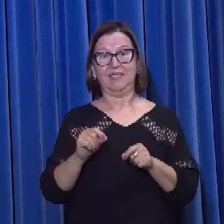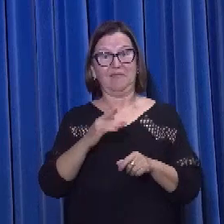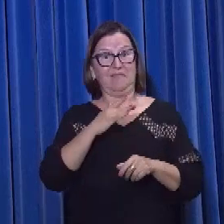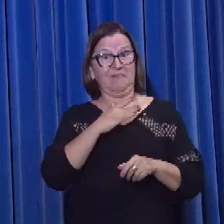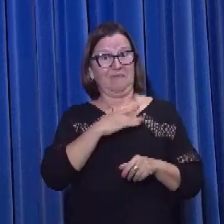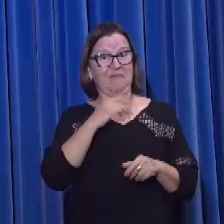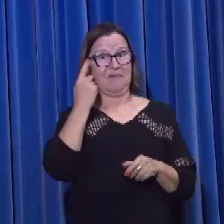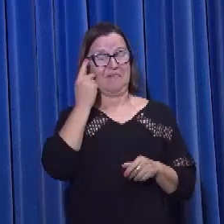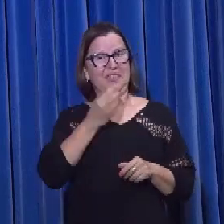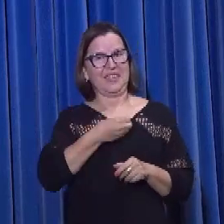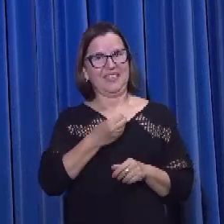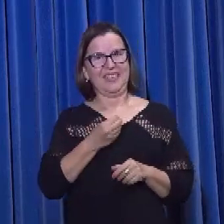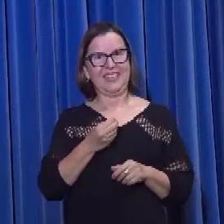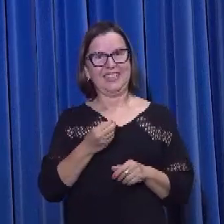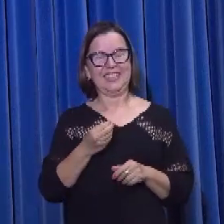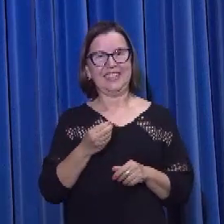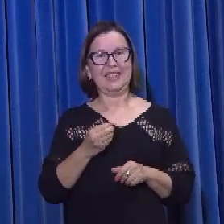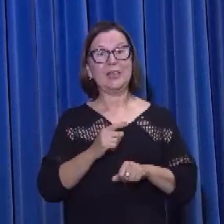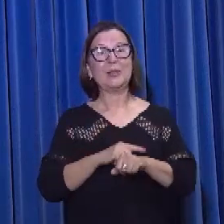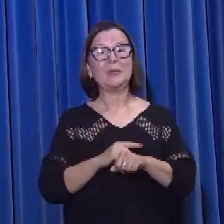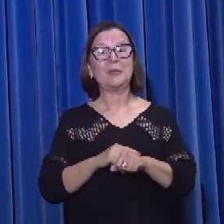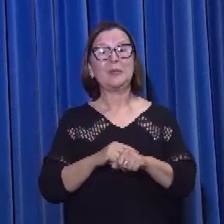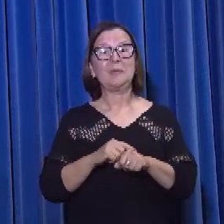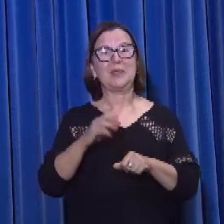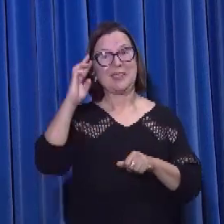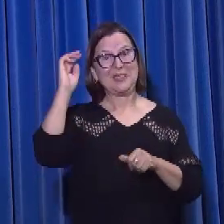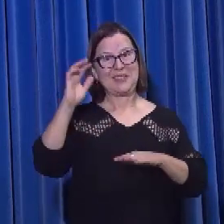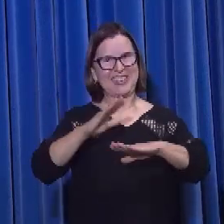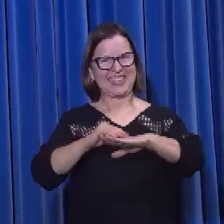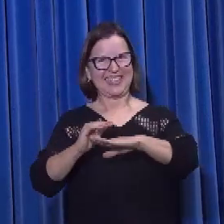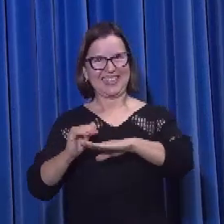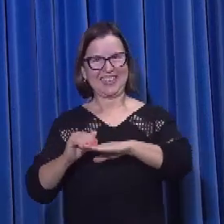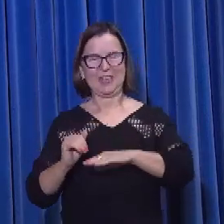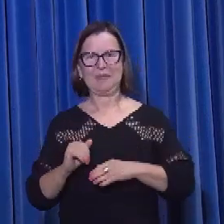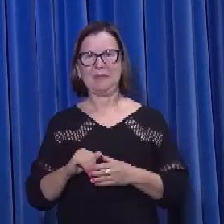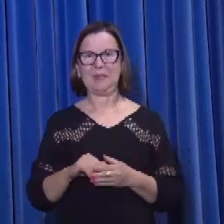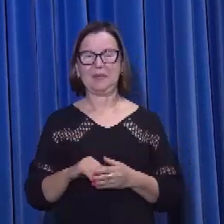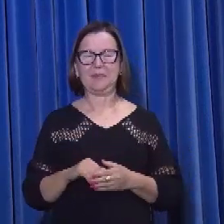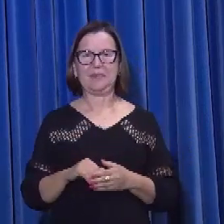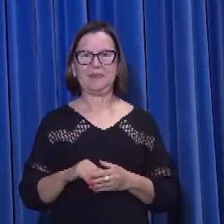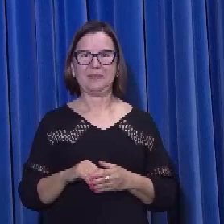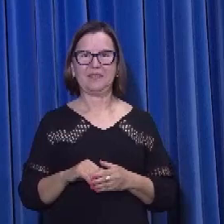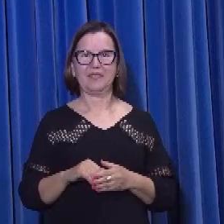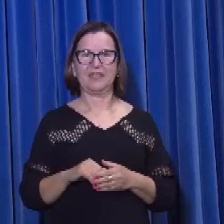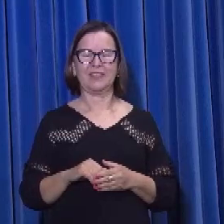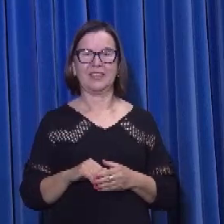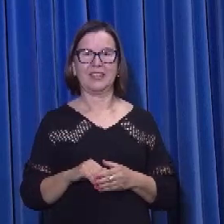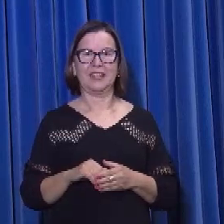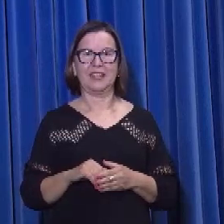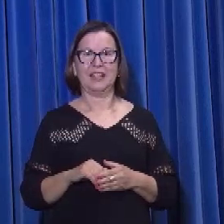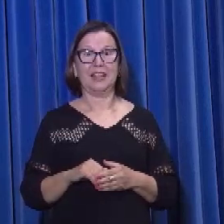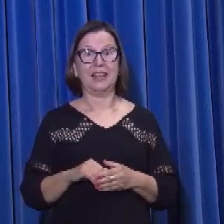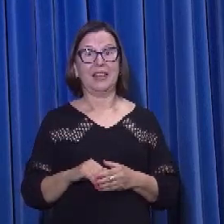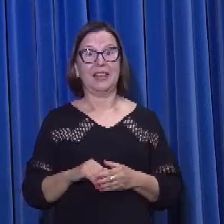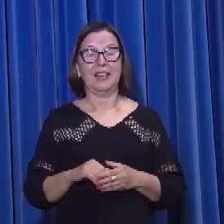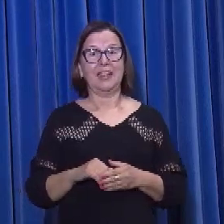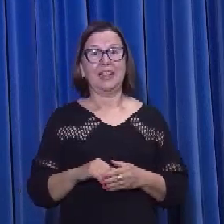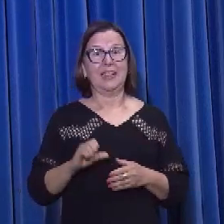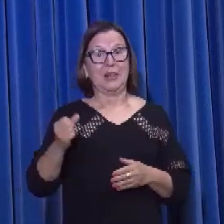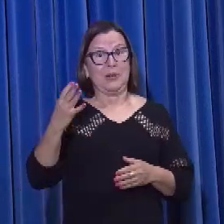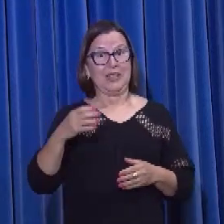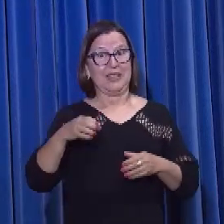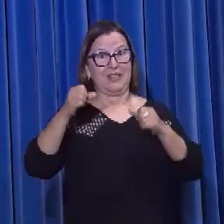quando Ele os chama, por uma poderosa ressurreição.